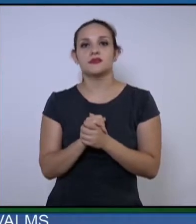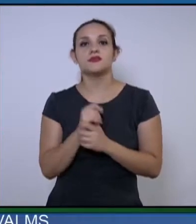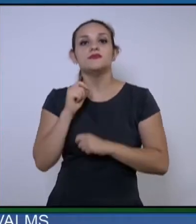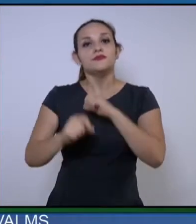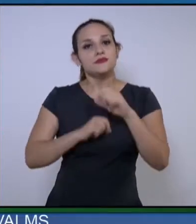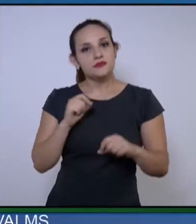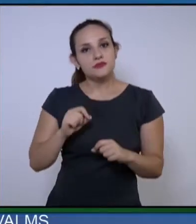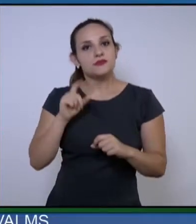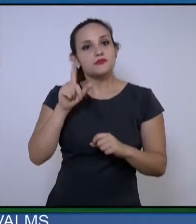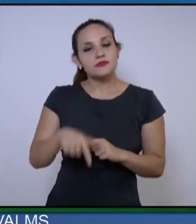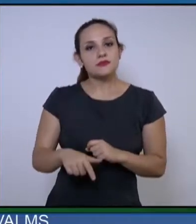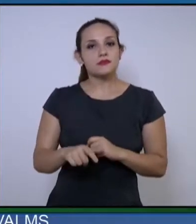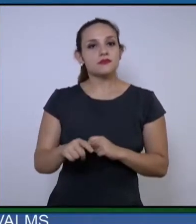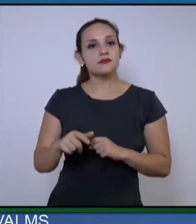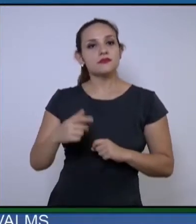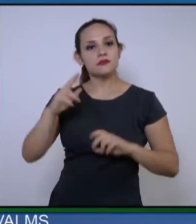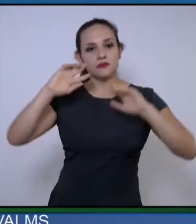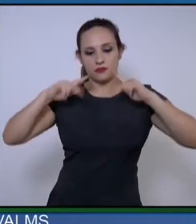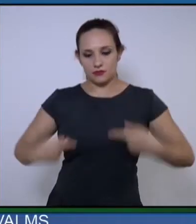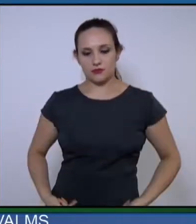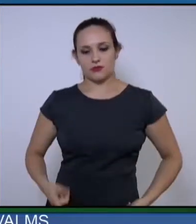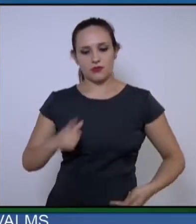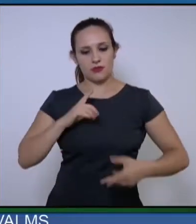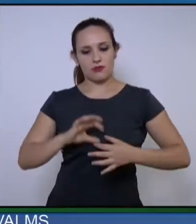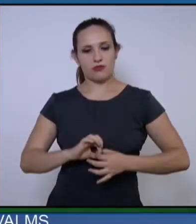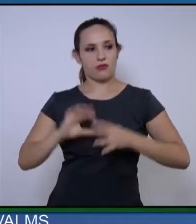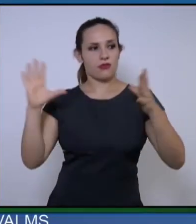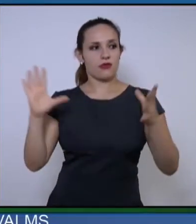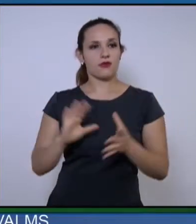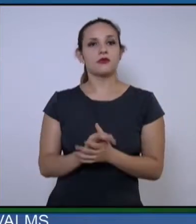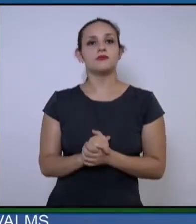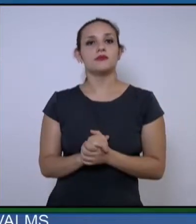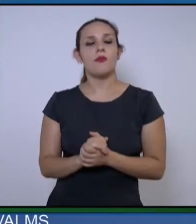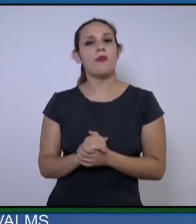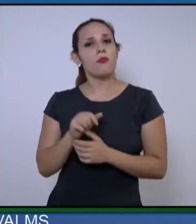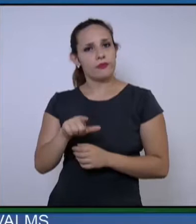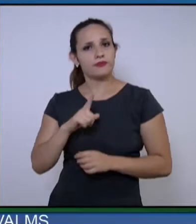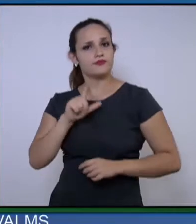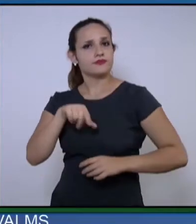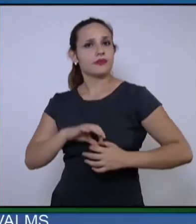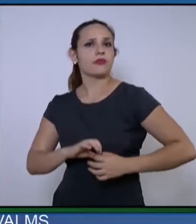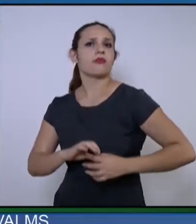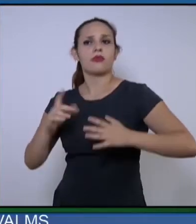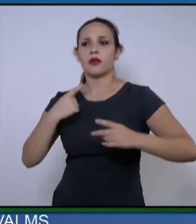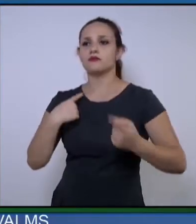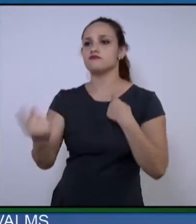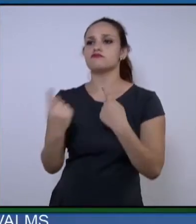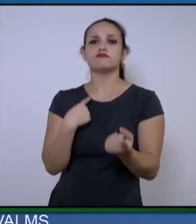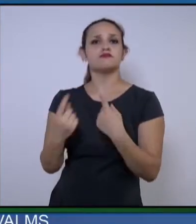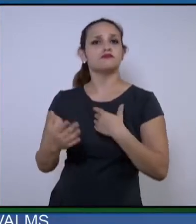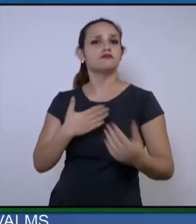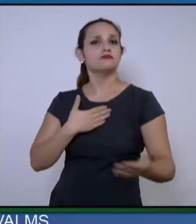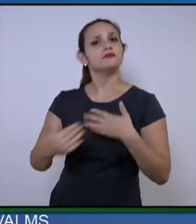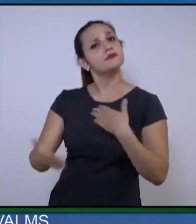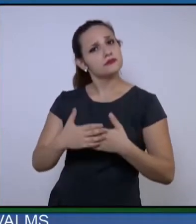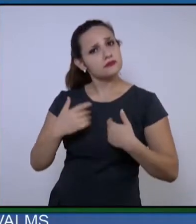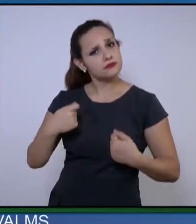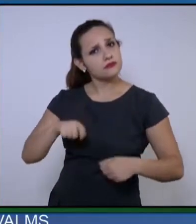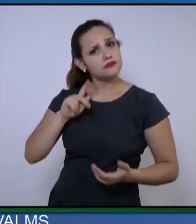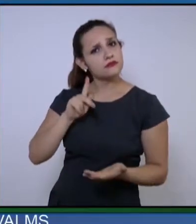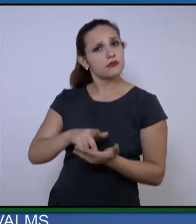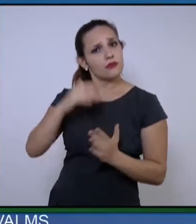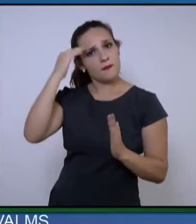da liberdade do ser humano, da vida, né? O direito de ir e de vir, possa funcionar nesse